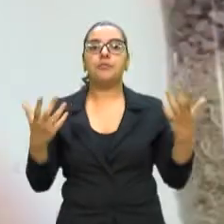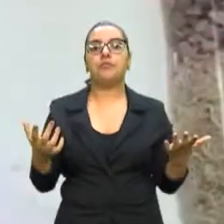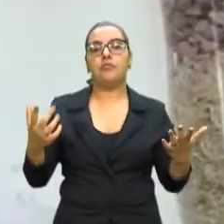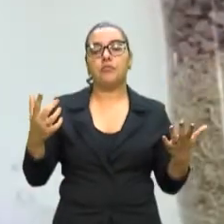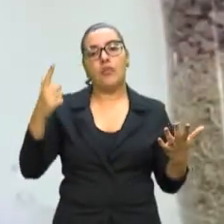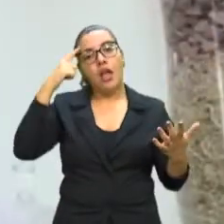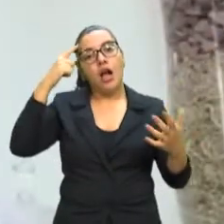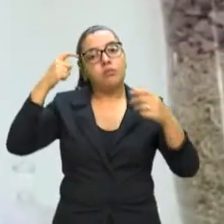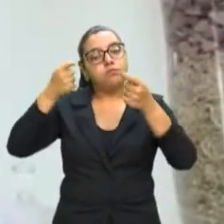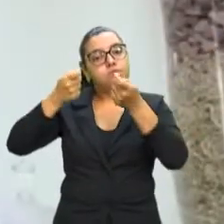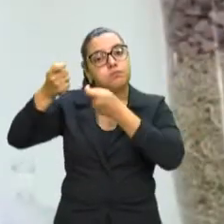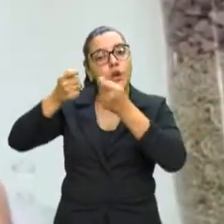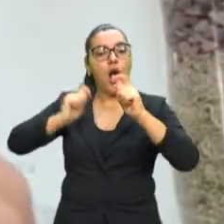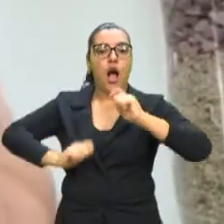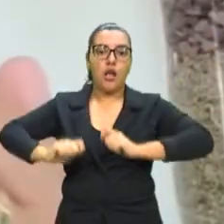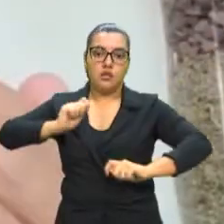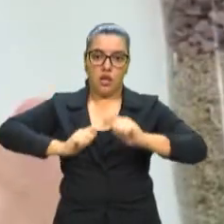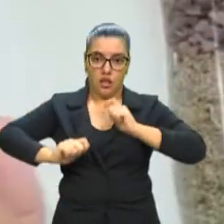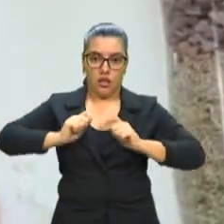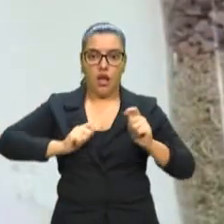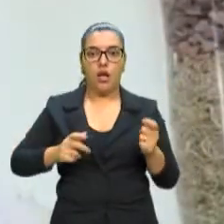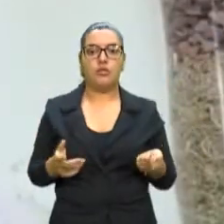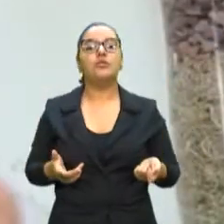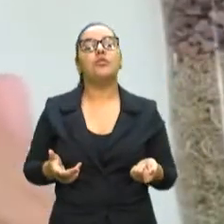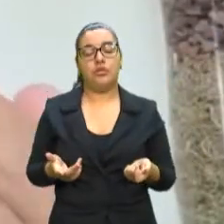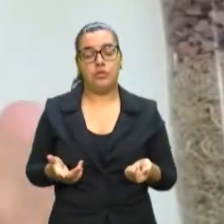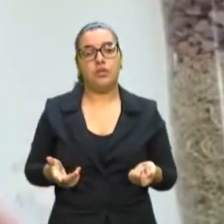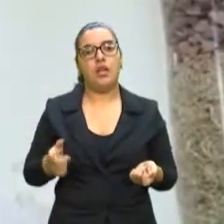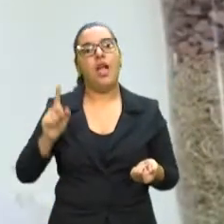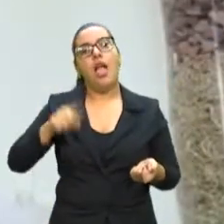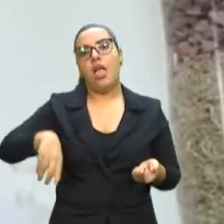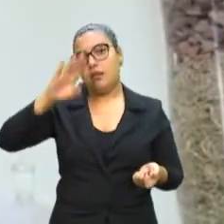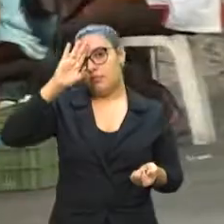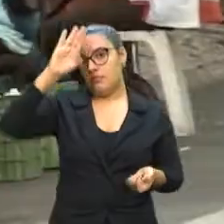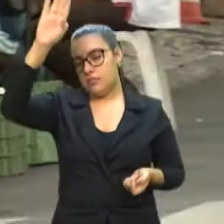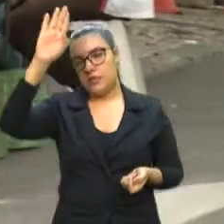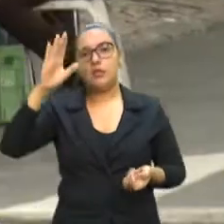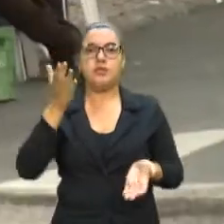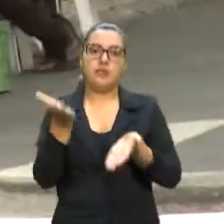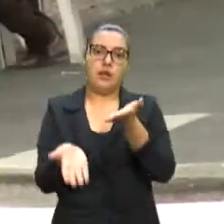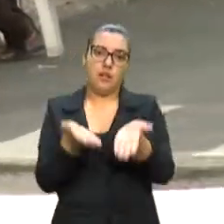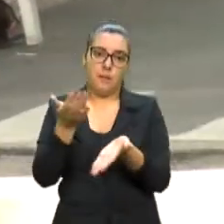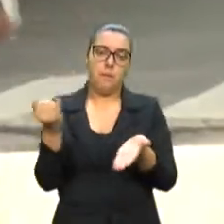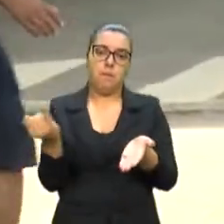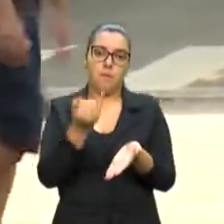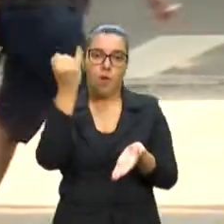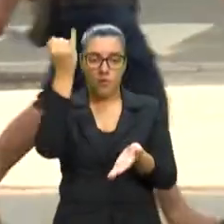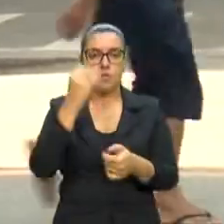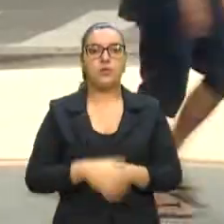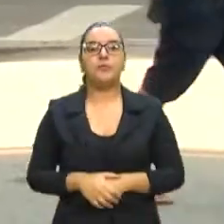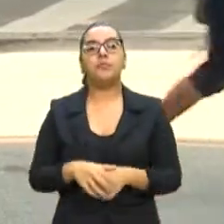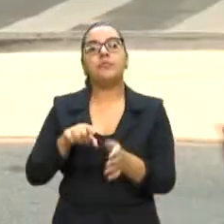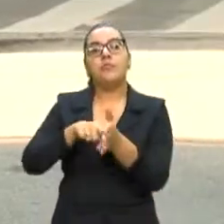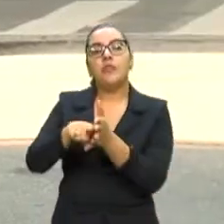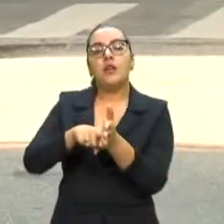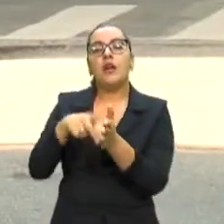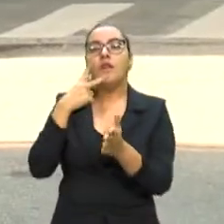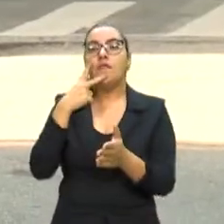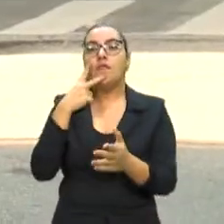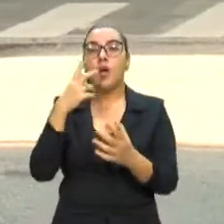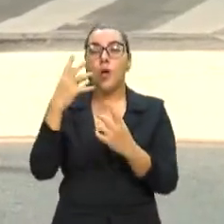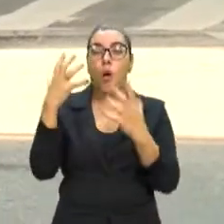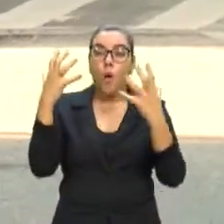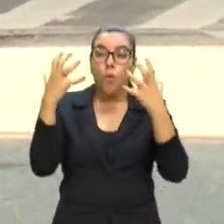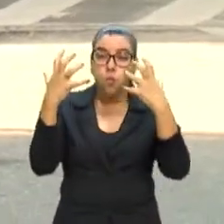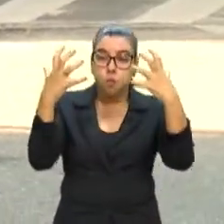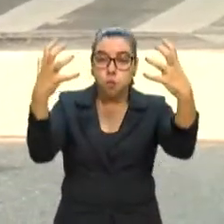controle da ansiedade são um dos pilares do tratamento. A pesquisa associa o estresse a uma